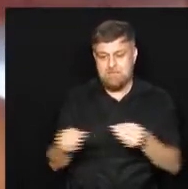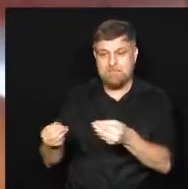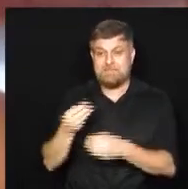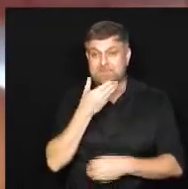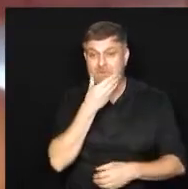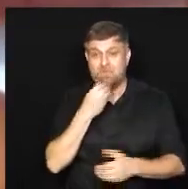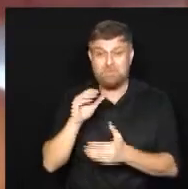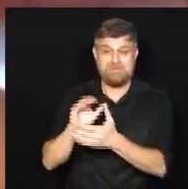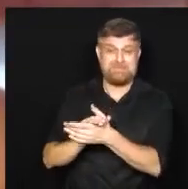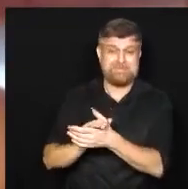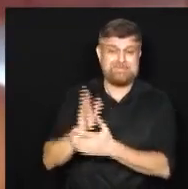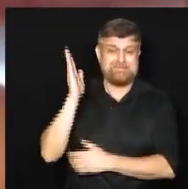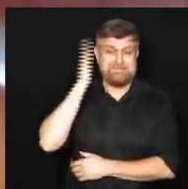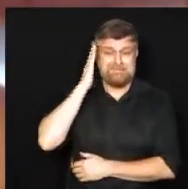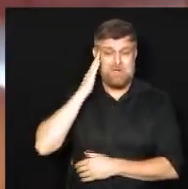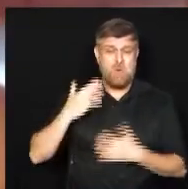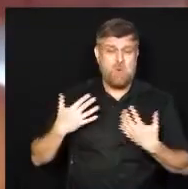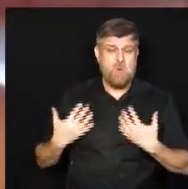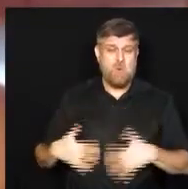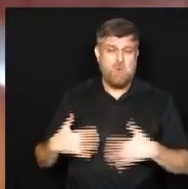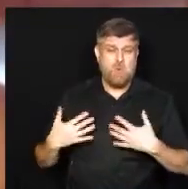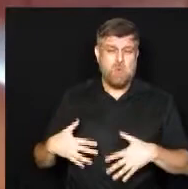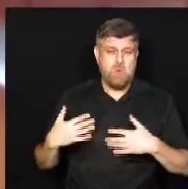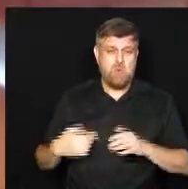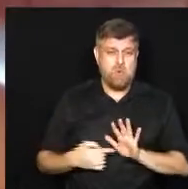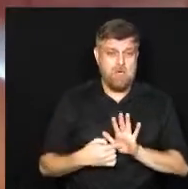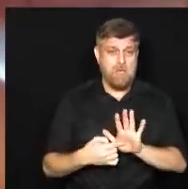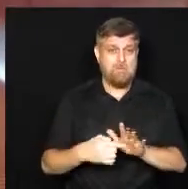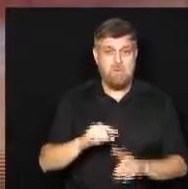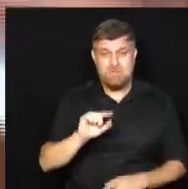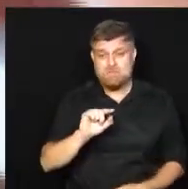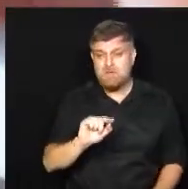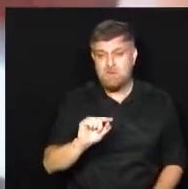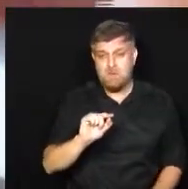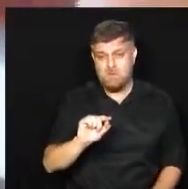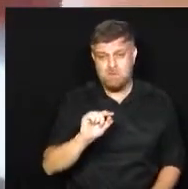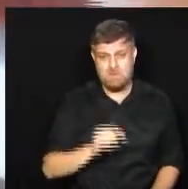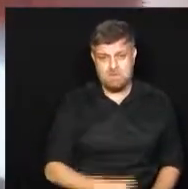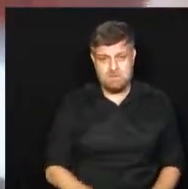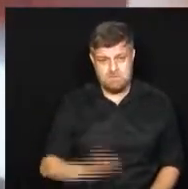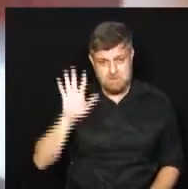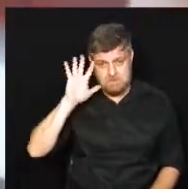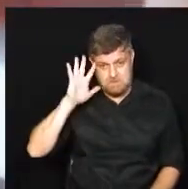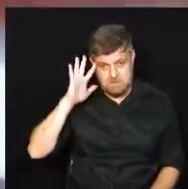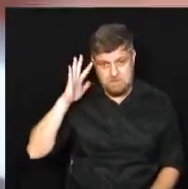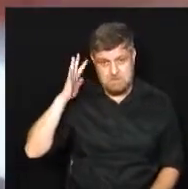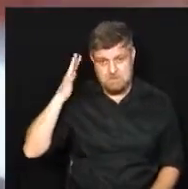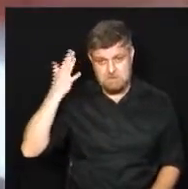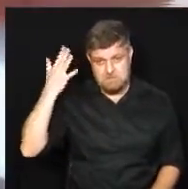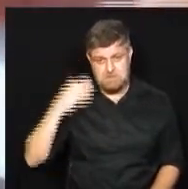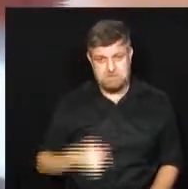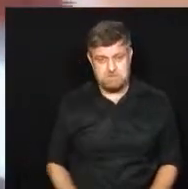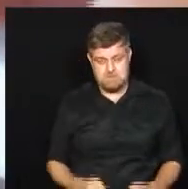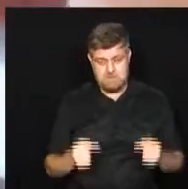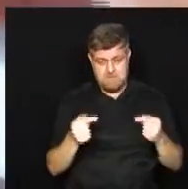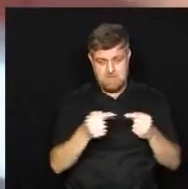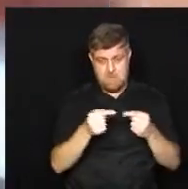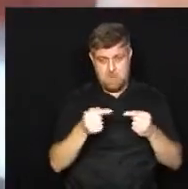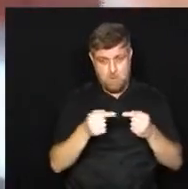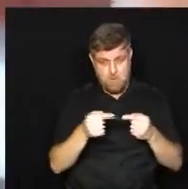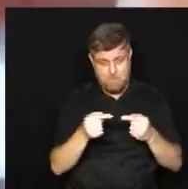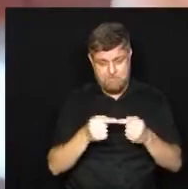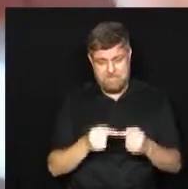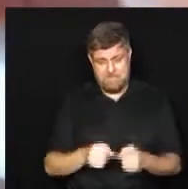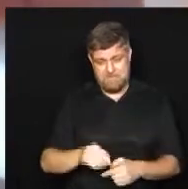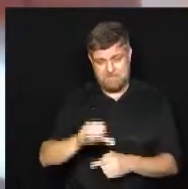agressor. Então, essa é uma situação que mostra a importância de as decisões que dizem respeito, decisões cíveis que